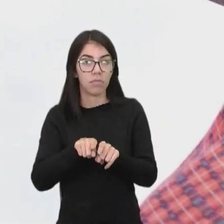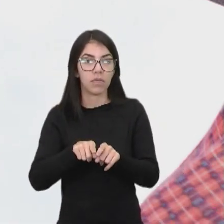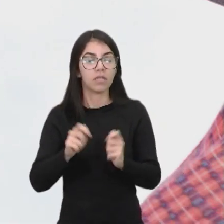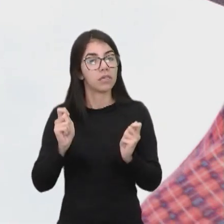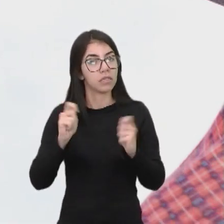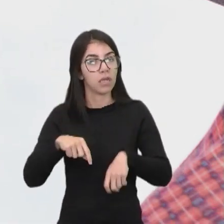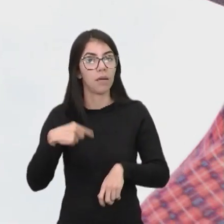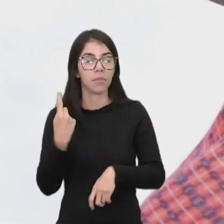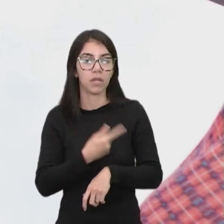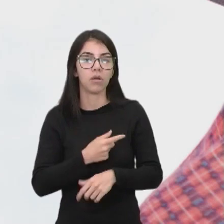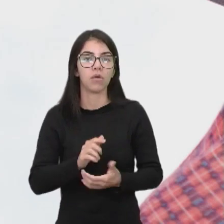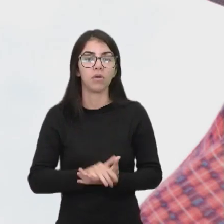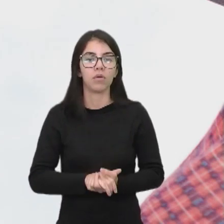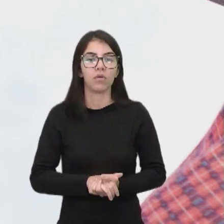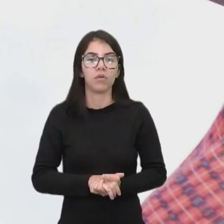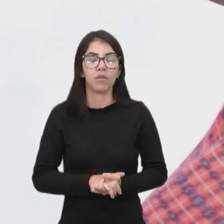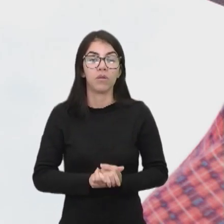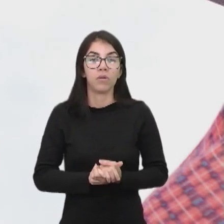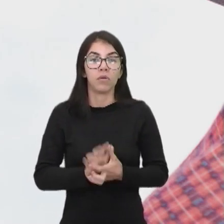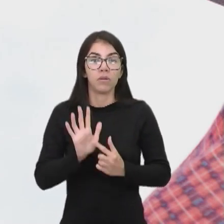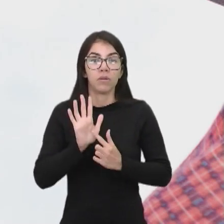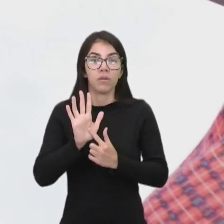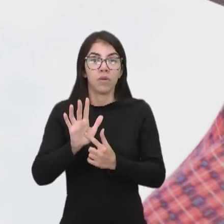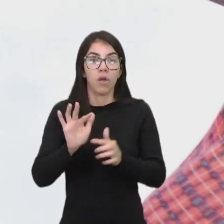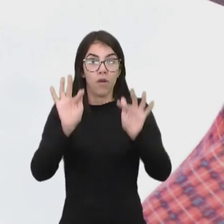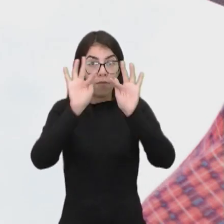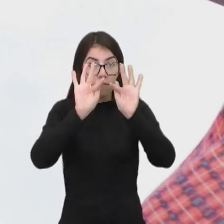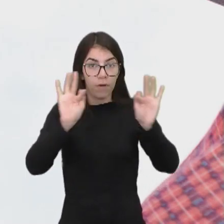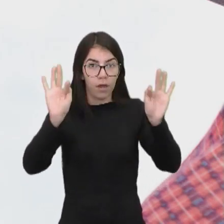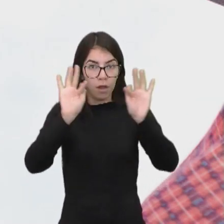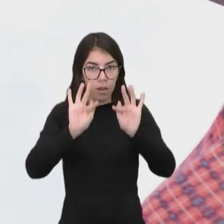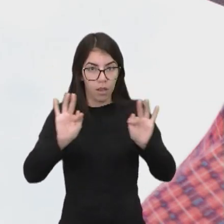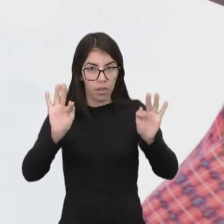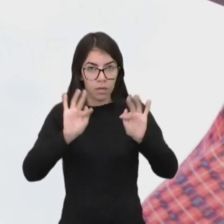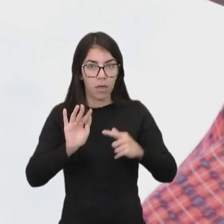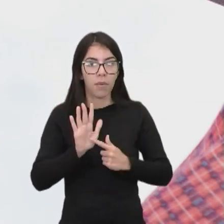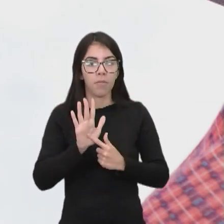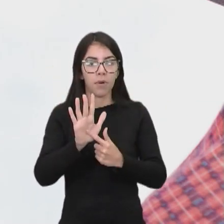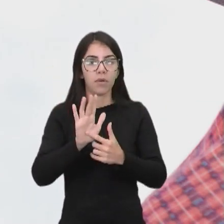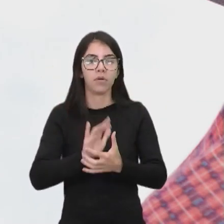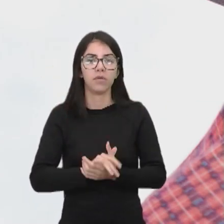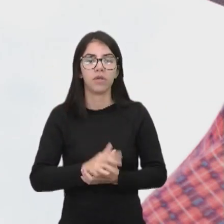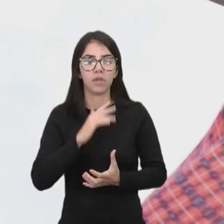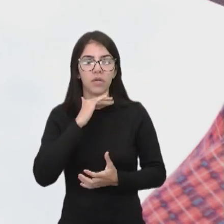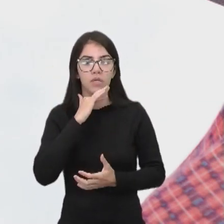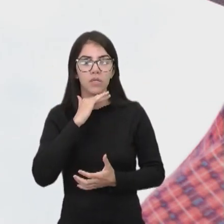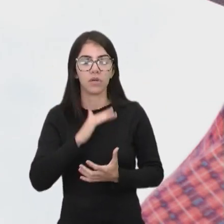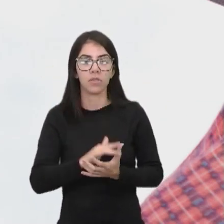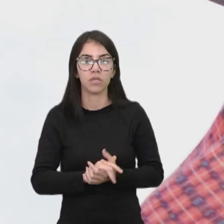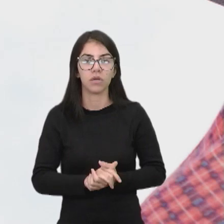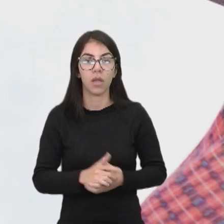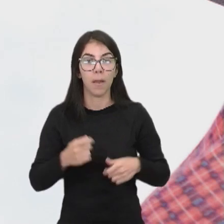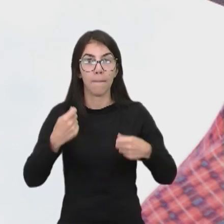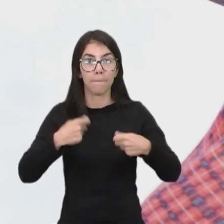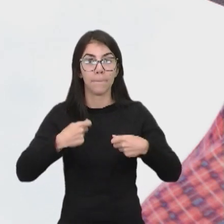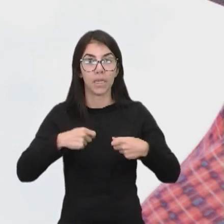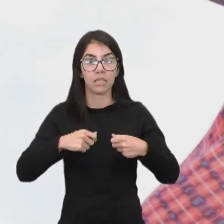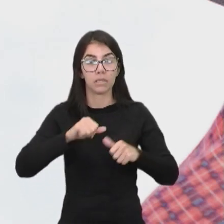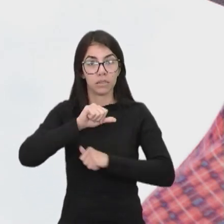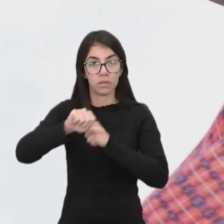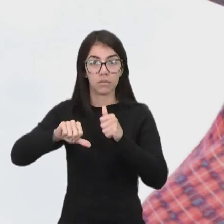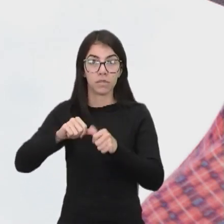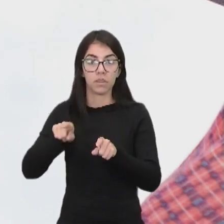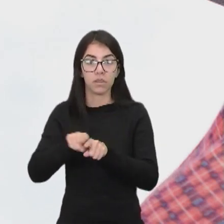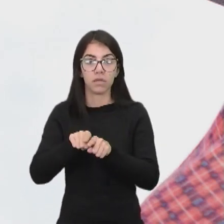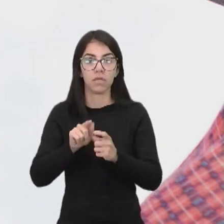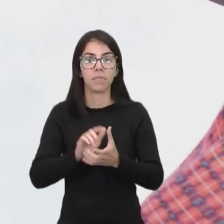pode, inclusive é legal que eles mostram as frases, né, que são ruins e que a gente tem que começar a alterar, e